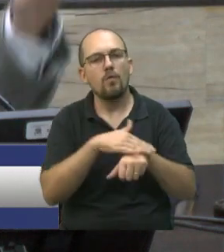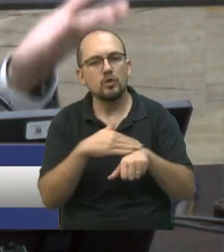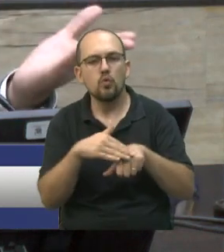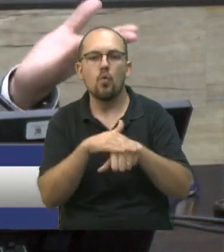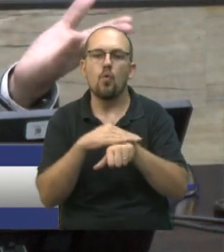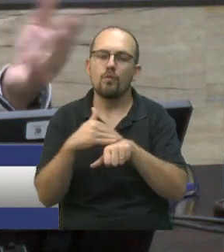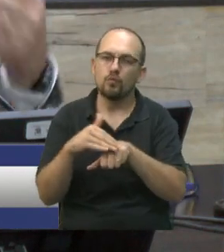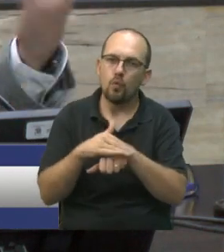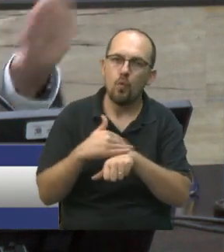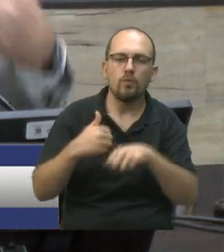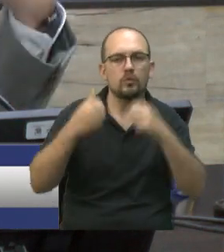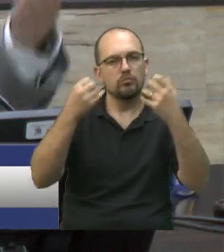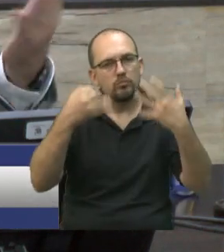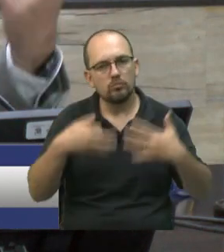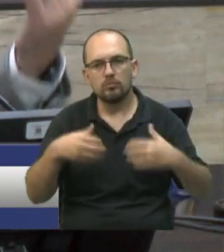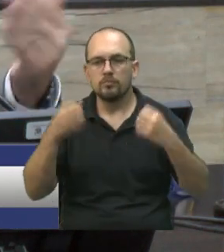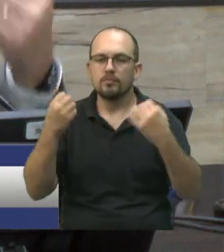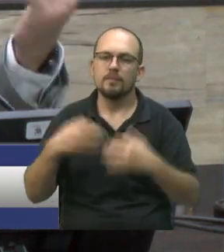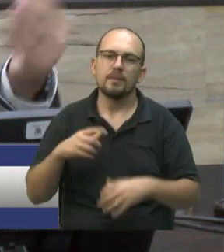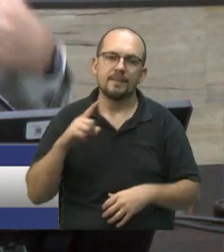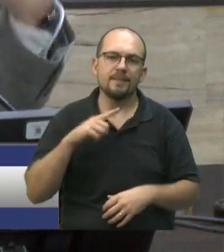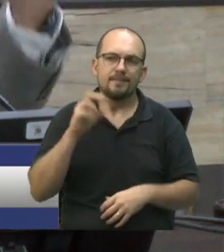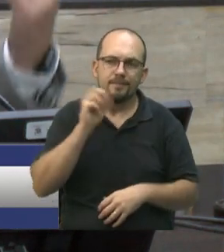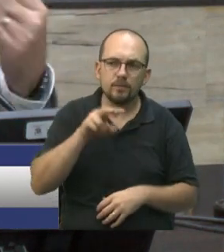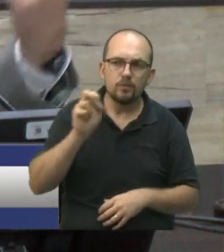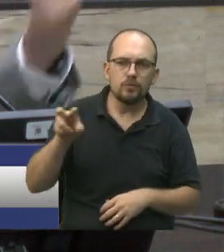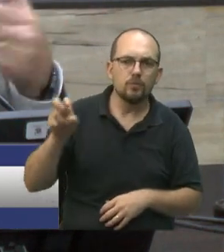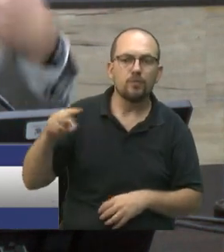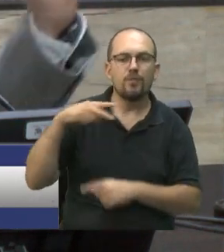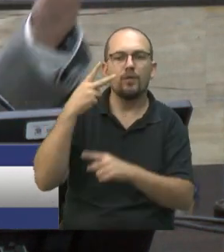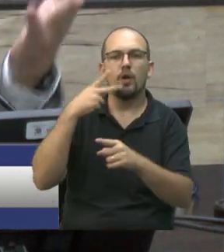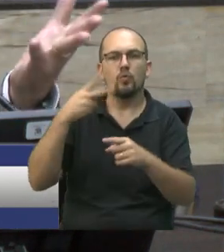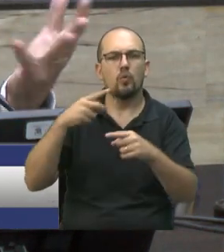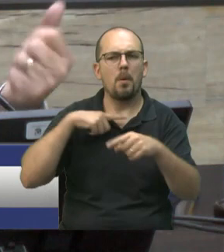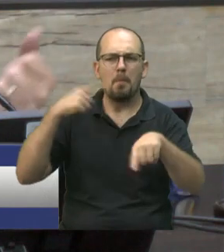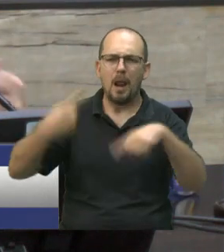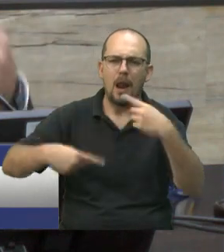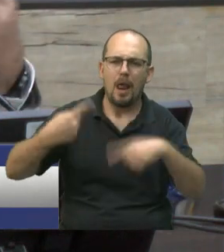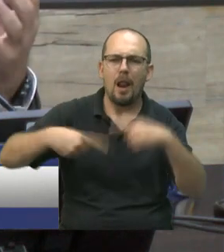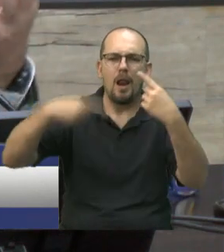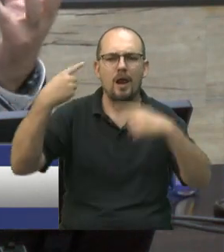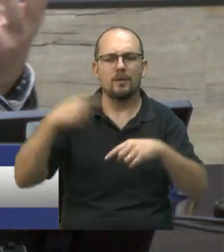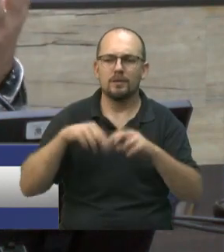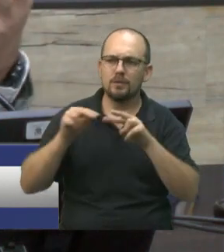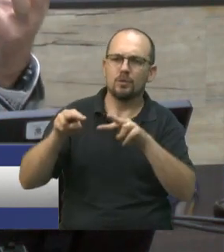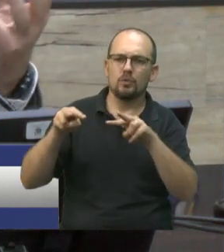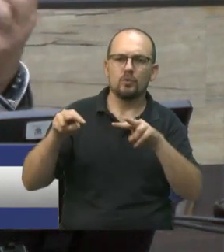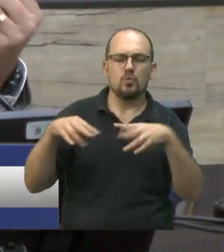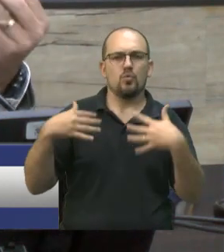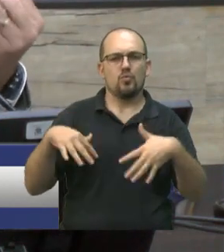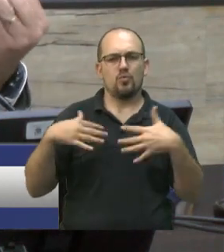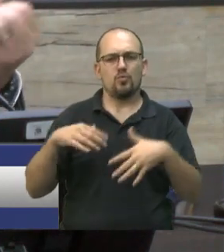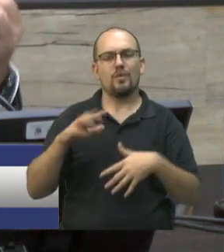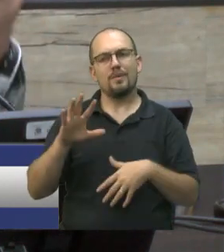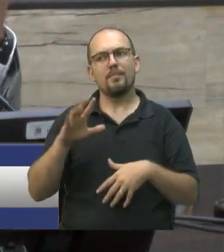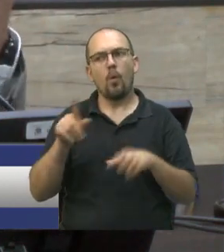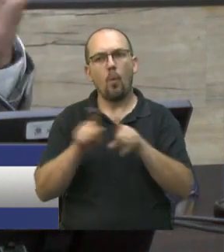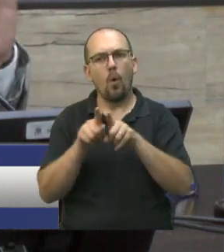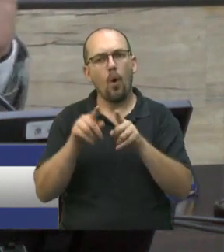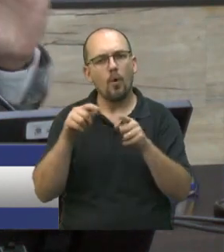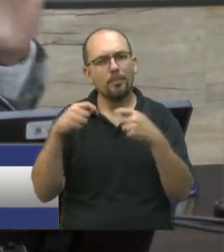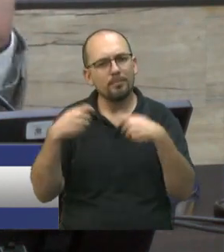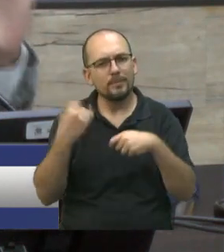alinhamos, acertamos, né? A gente tem visto vocês com discussões calorosas, né? Eu acho que é mais uma alinhado